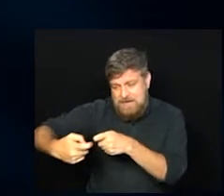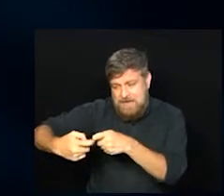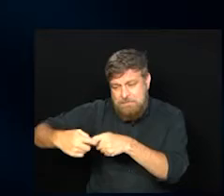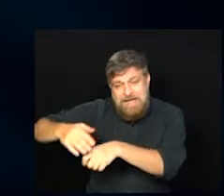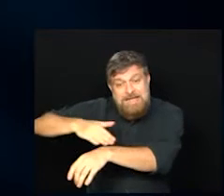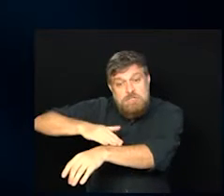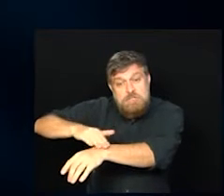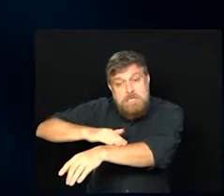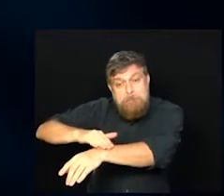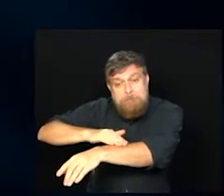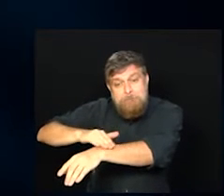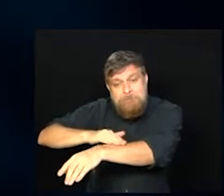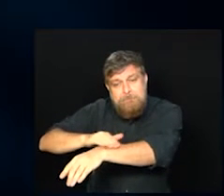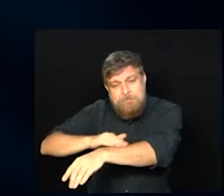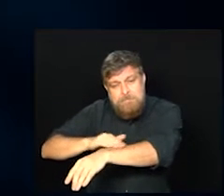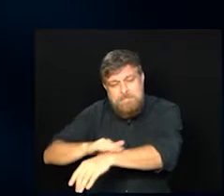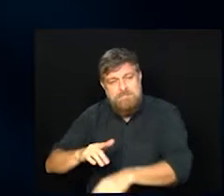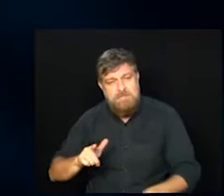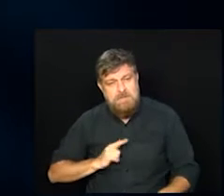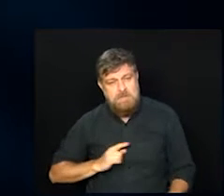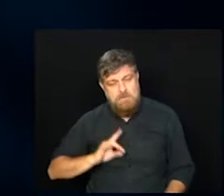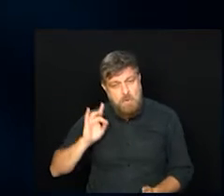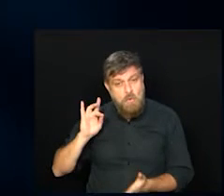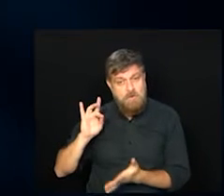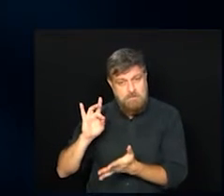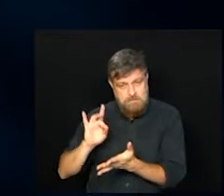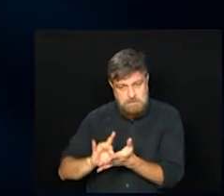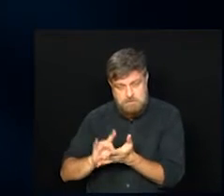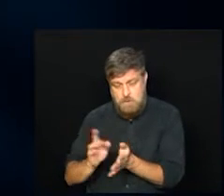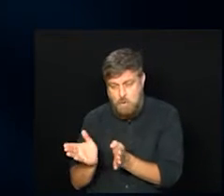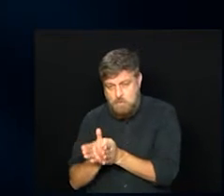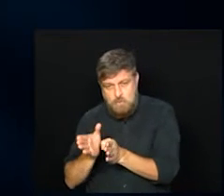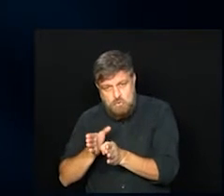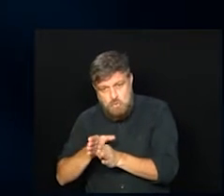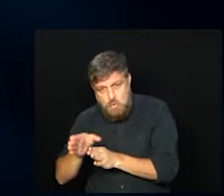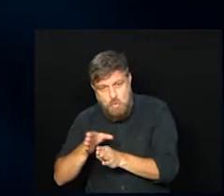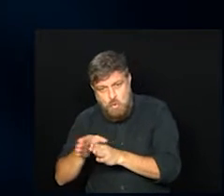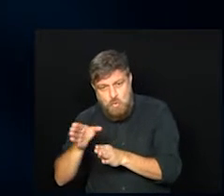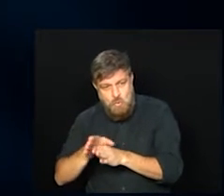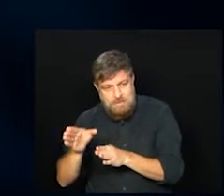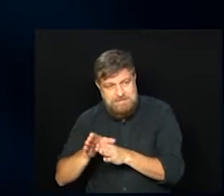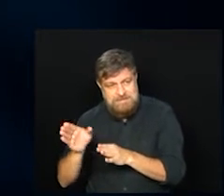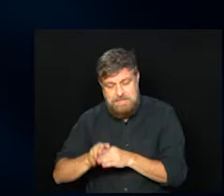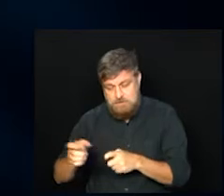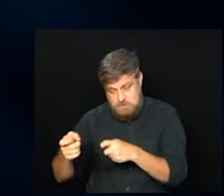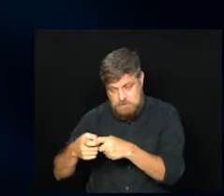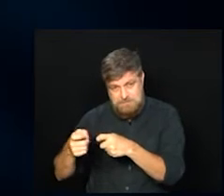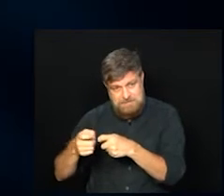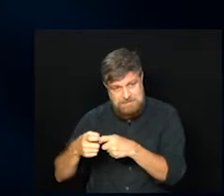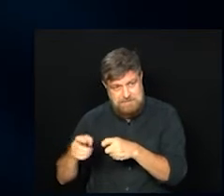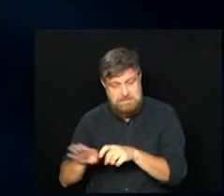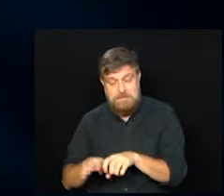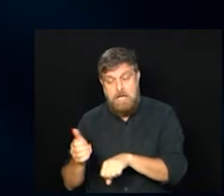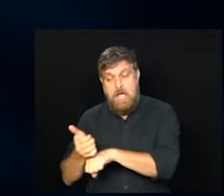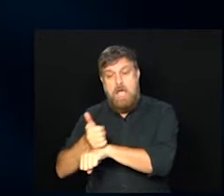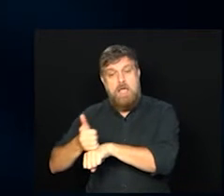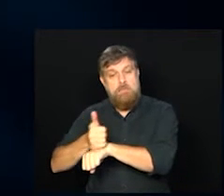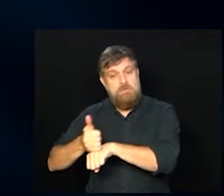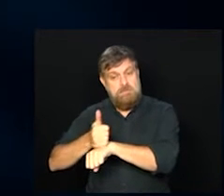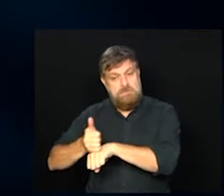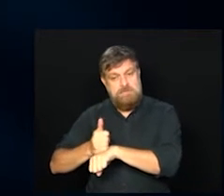de dermatologia, oficialmente reconhecidas pela Associação Médica Brasileira e por profissionais da